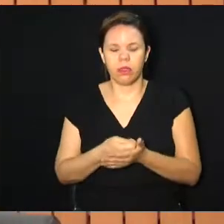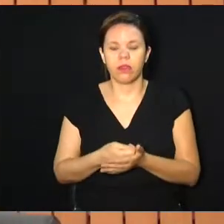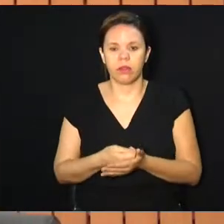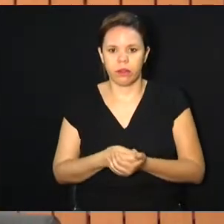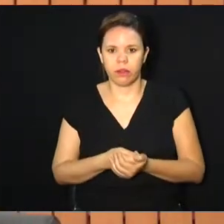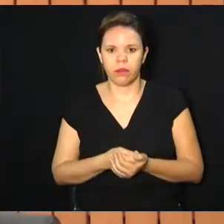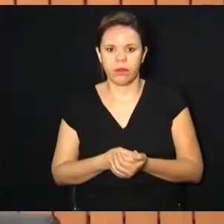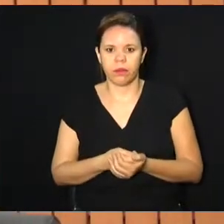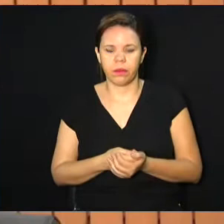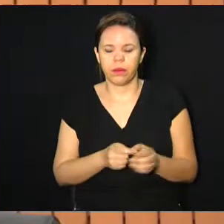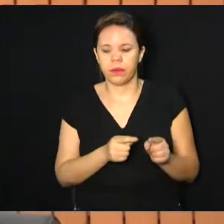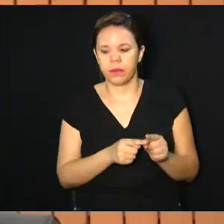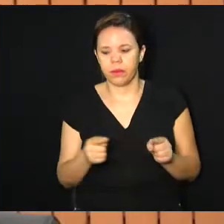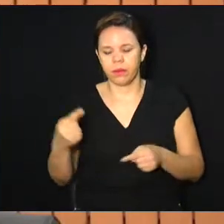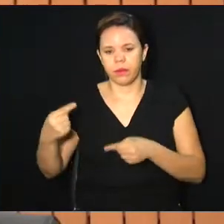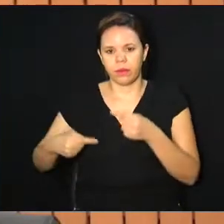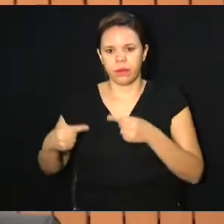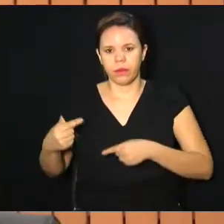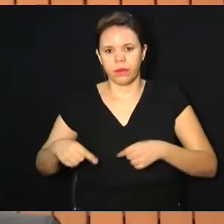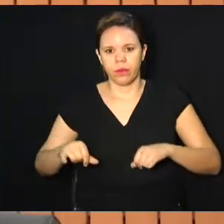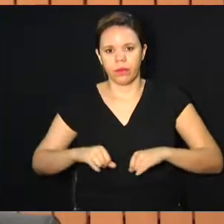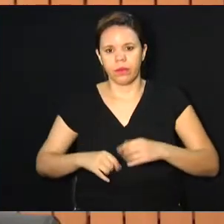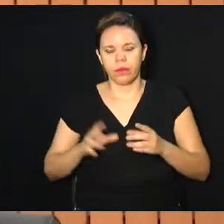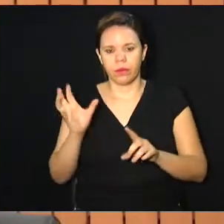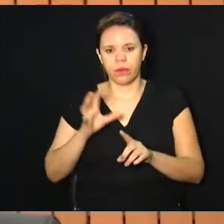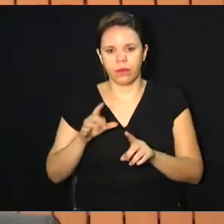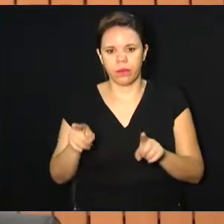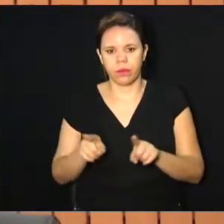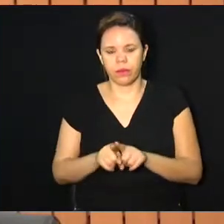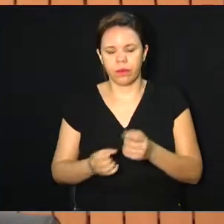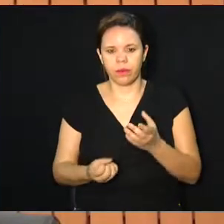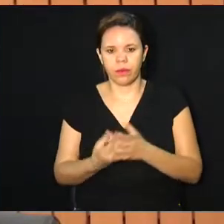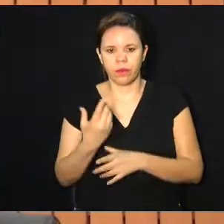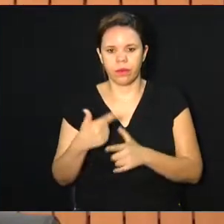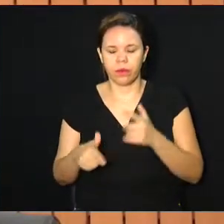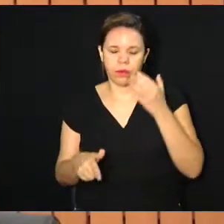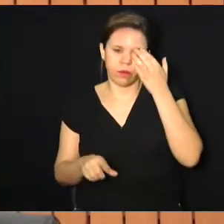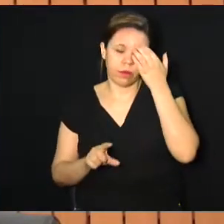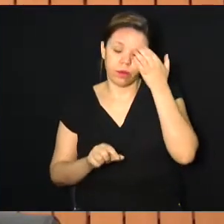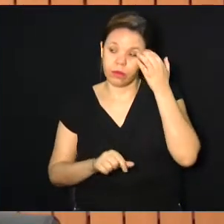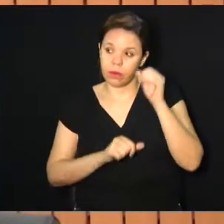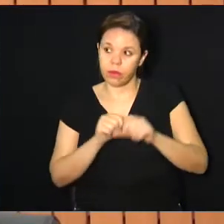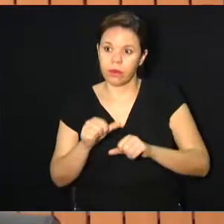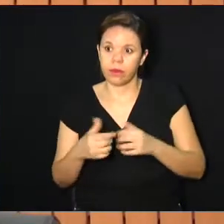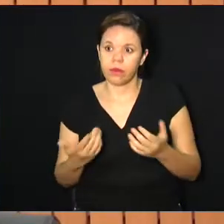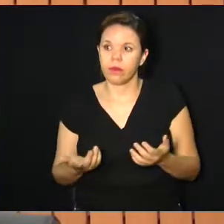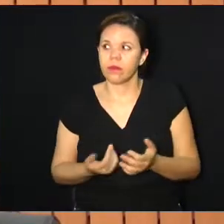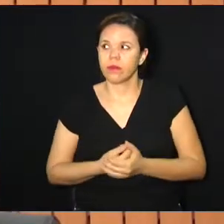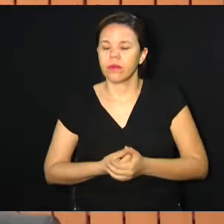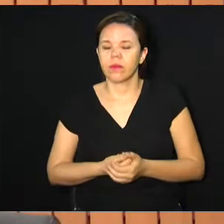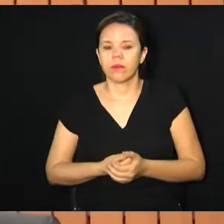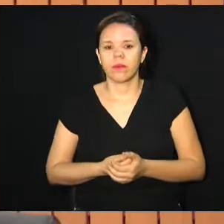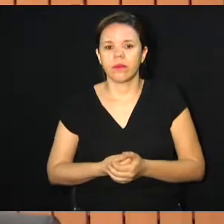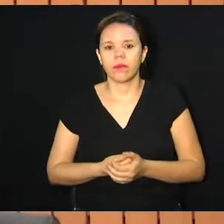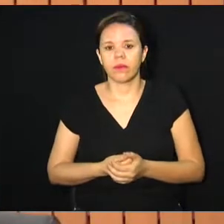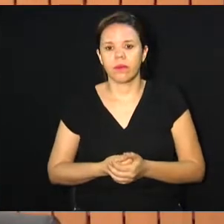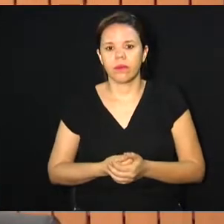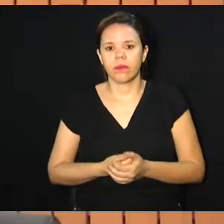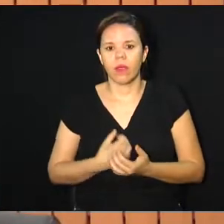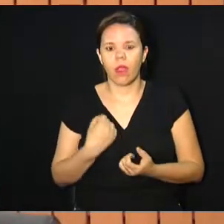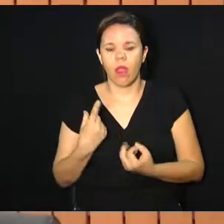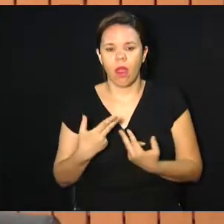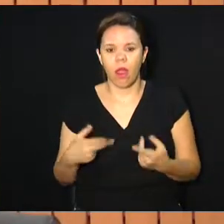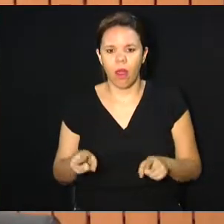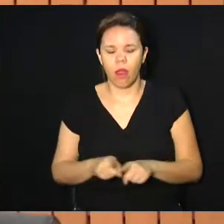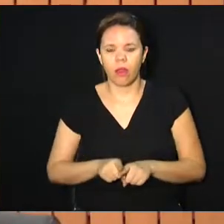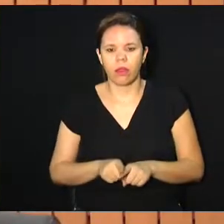porque ao longo do debate eles vão sofrer pressão também para reverter, né? E é isso, tem alguns pontos, eu